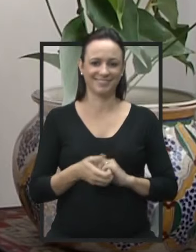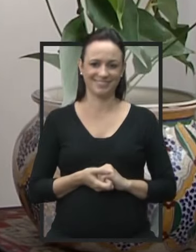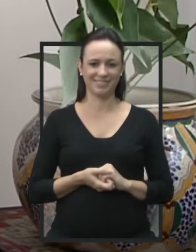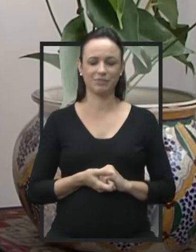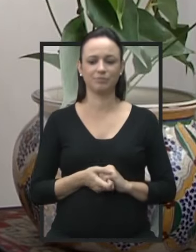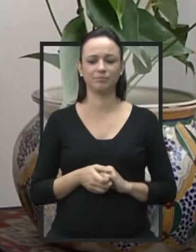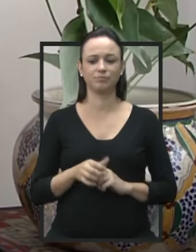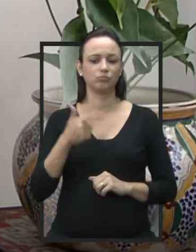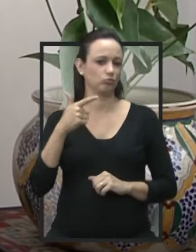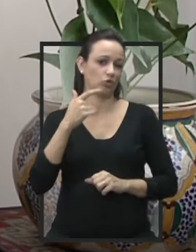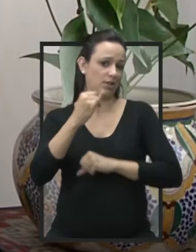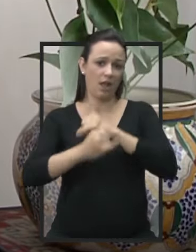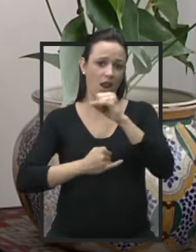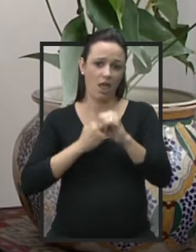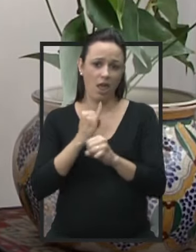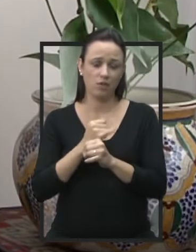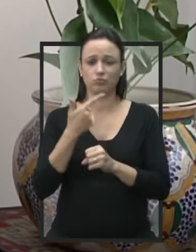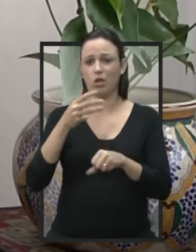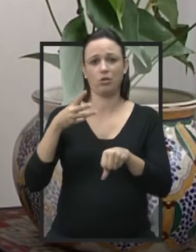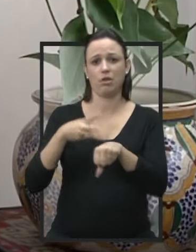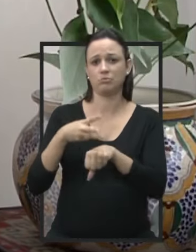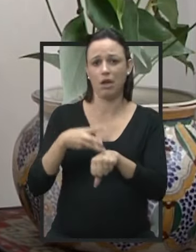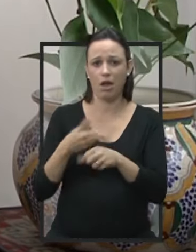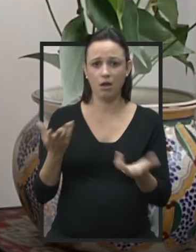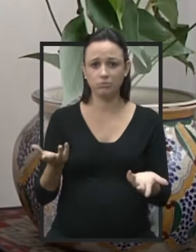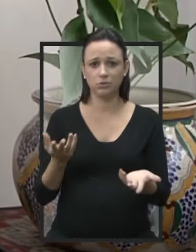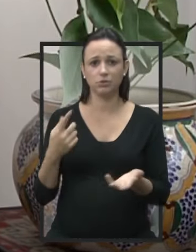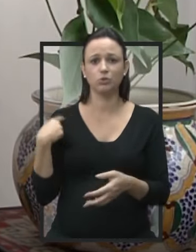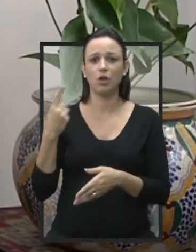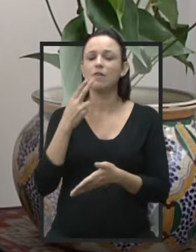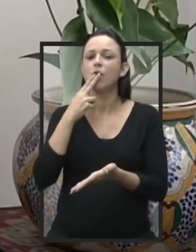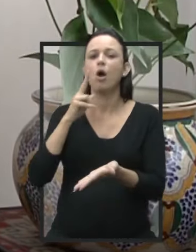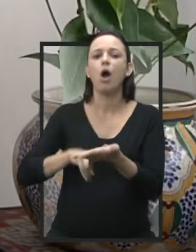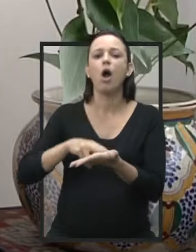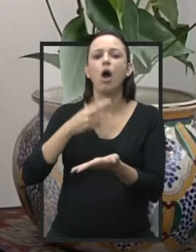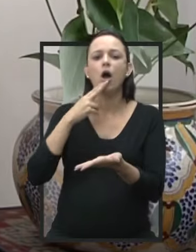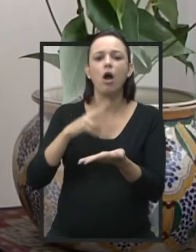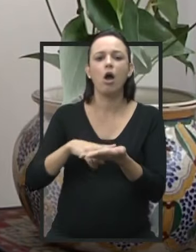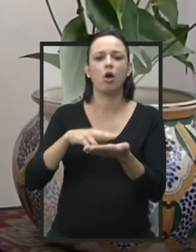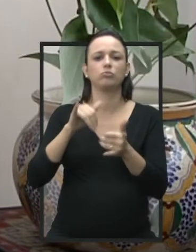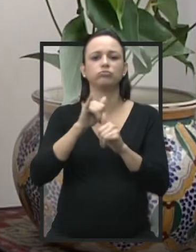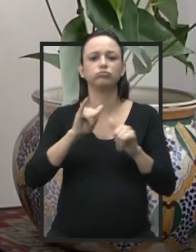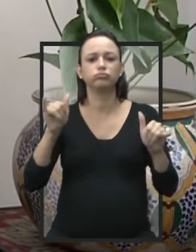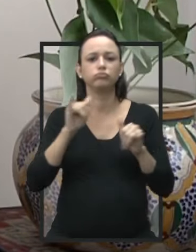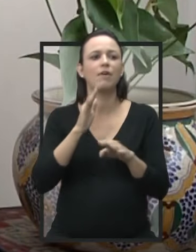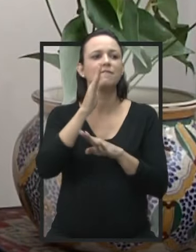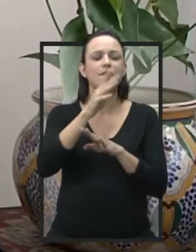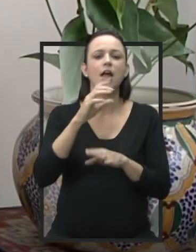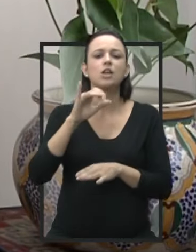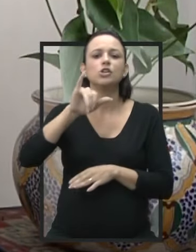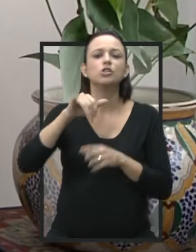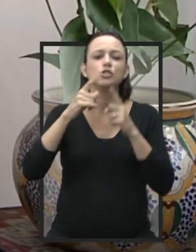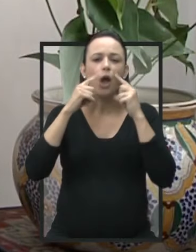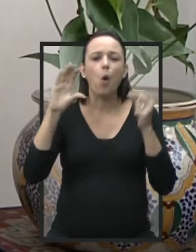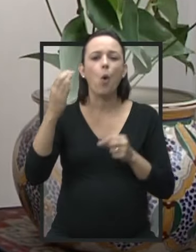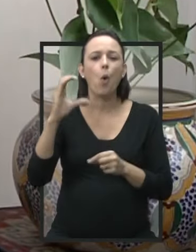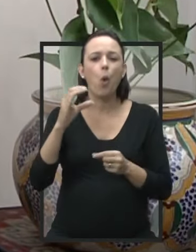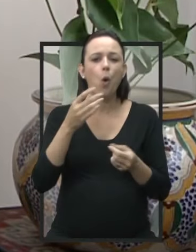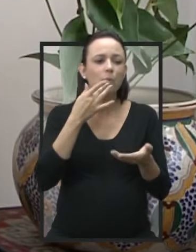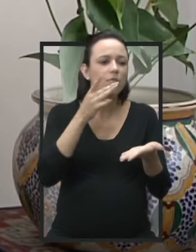de participar de, por exemplo, fazer boca de urna. Nunca, muito pelo contrário, a gente fazia isso,